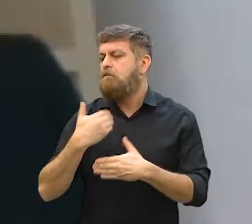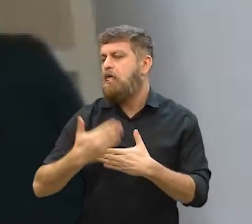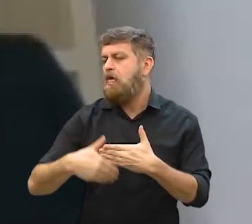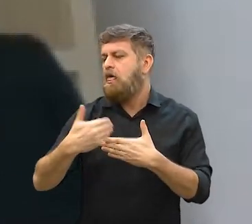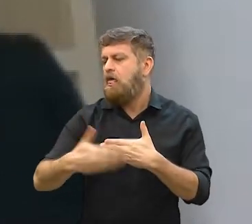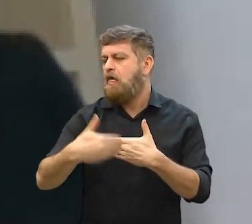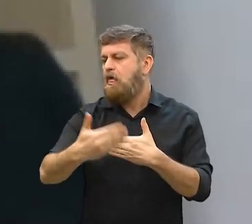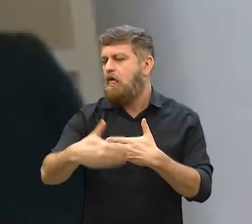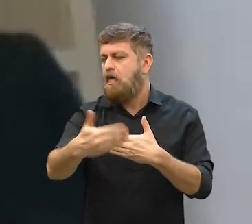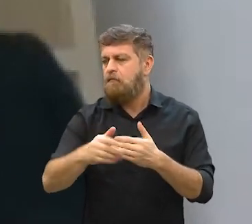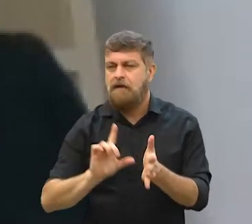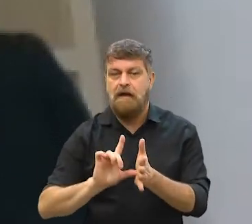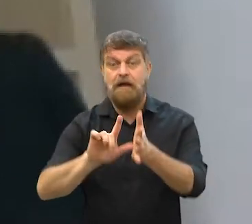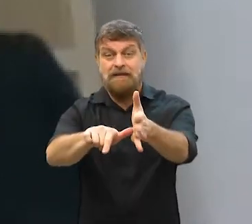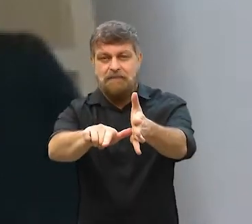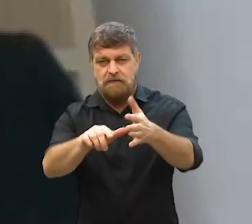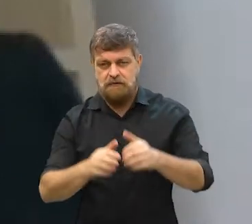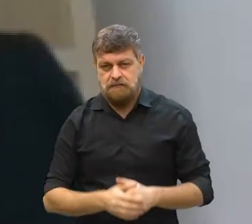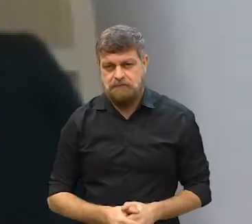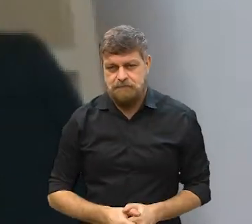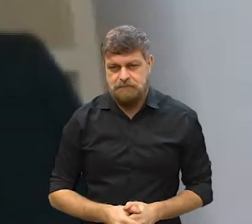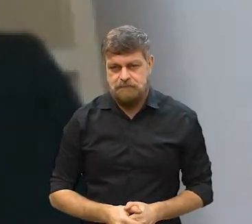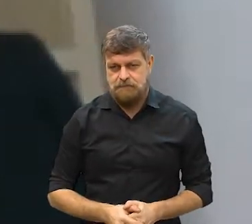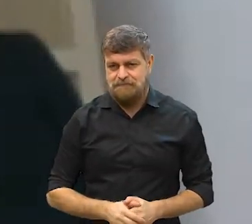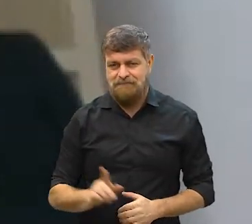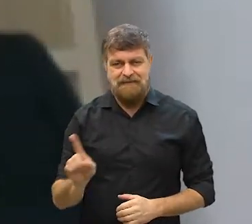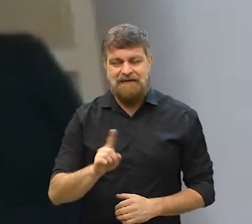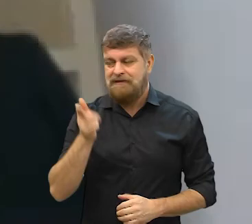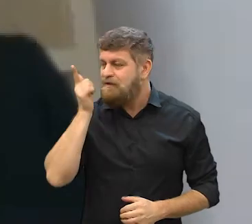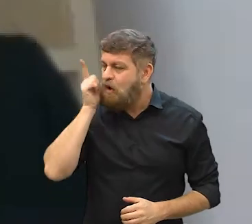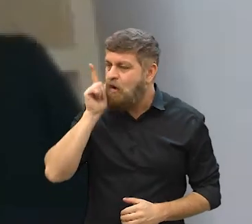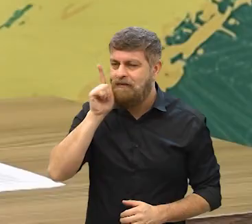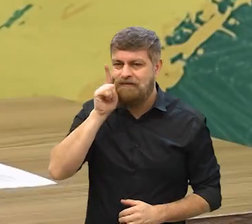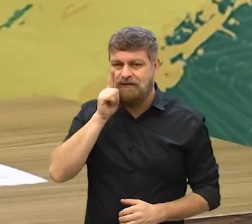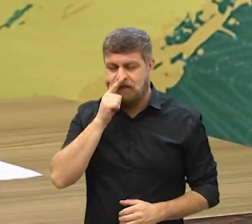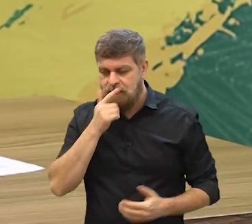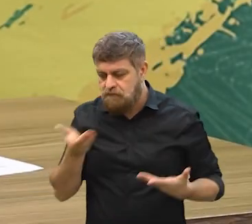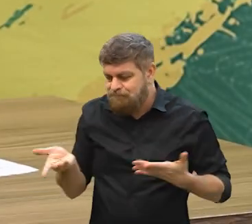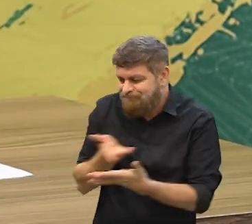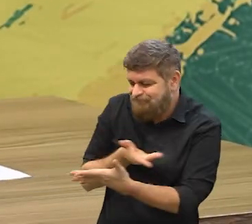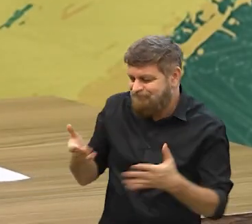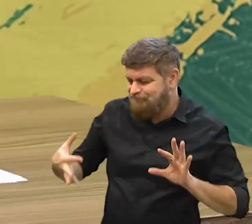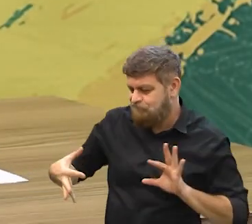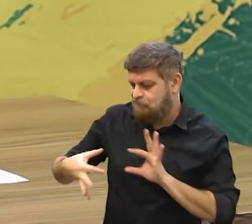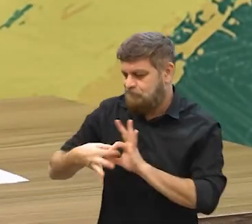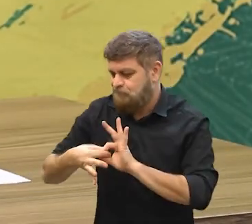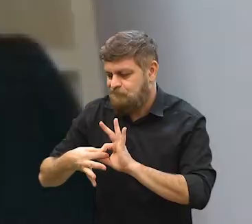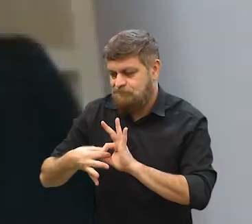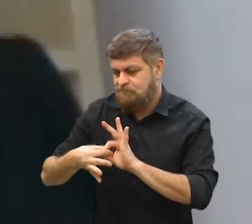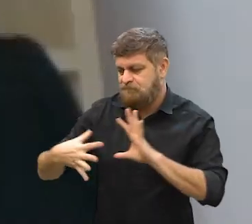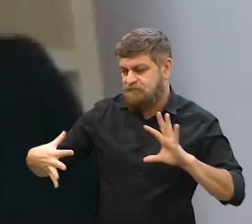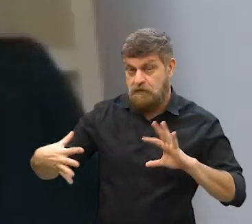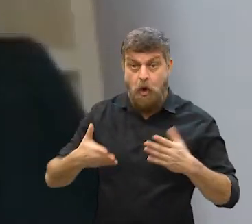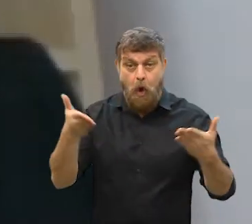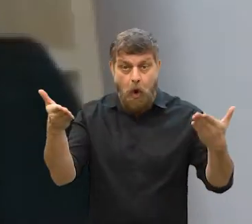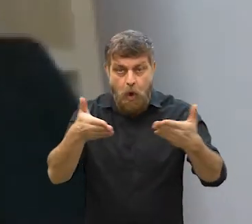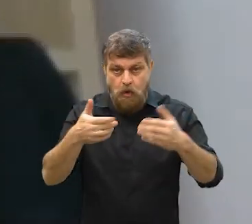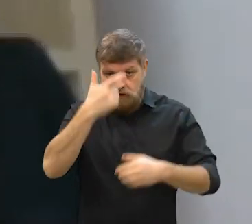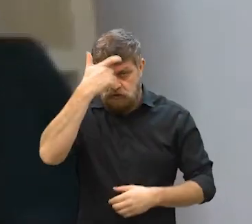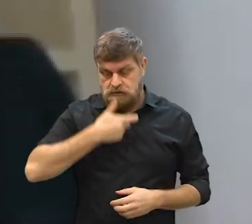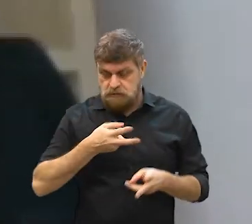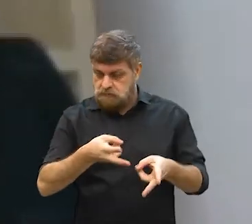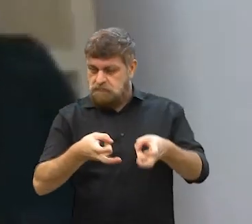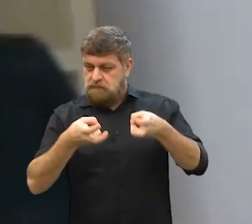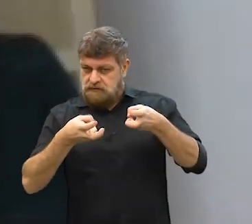mais, né? E não conseguia fazer essa conciliação, né? Hoje eu percebo